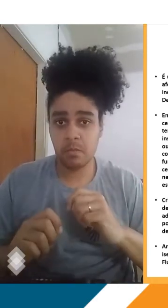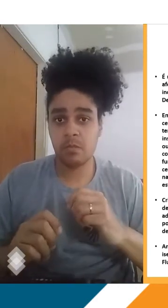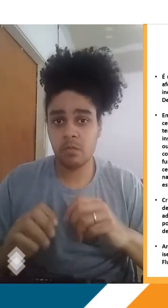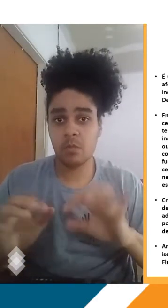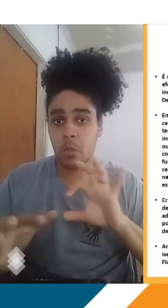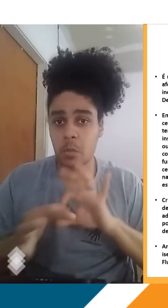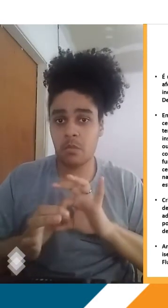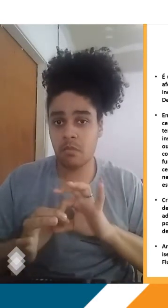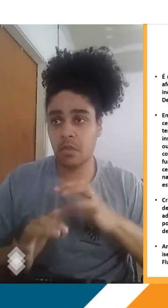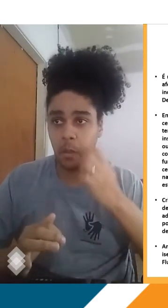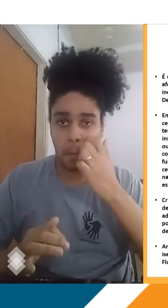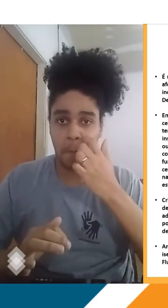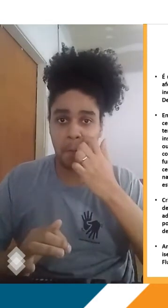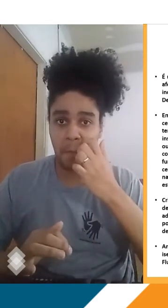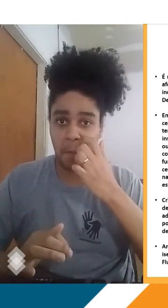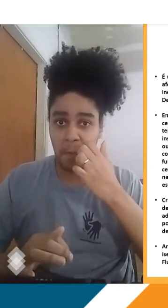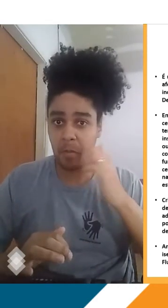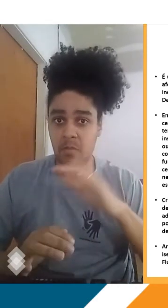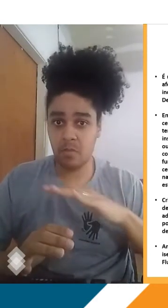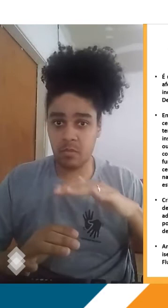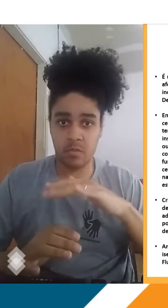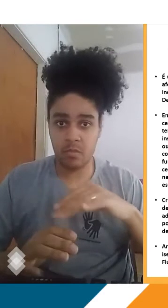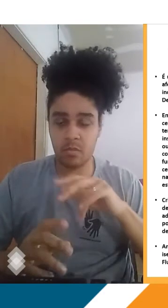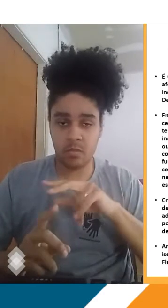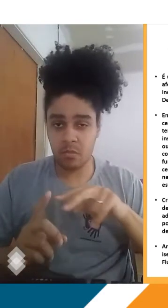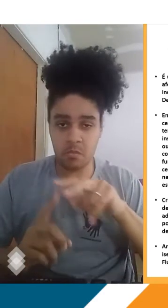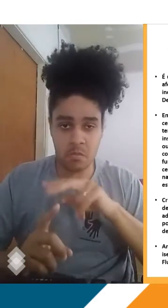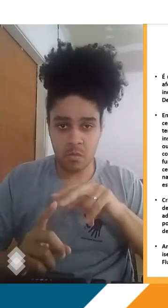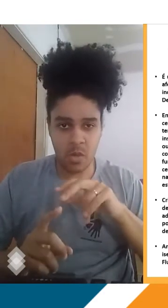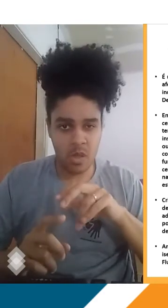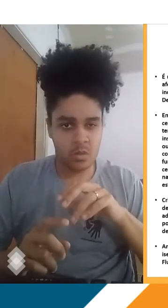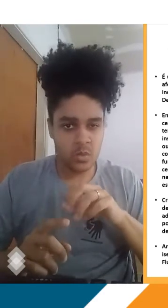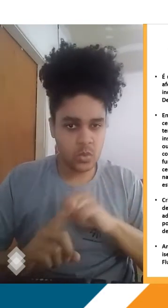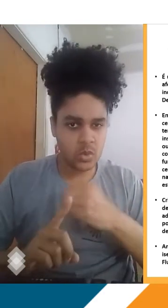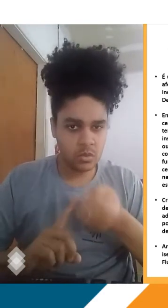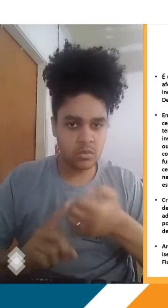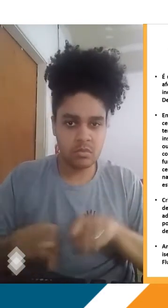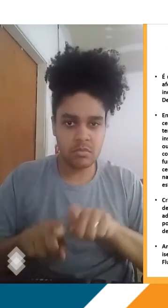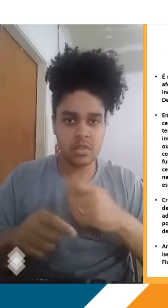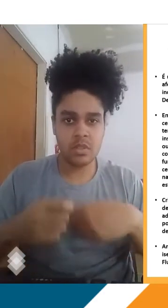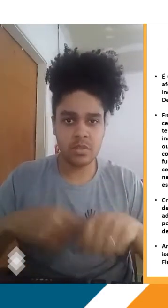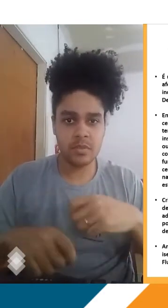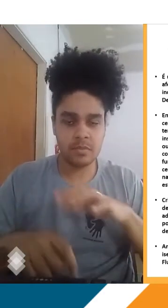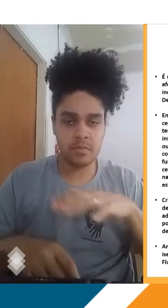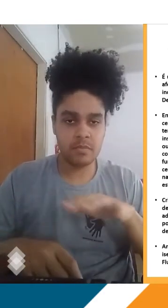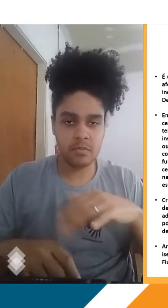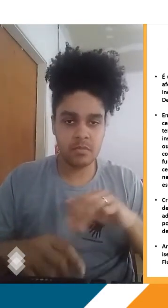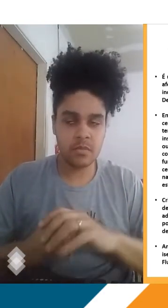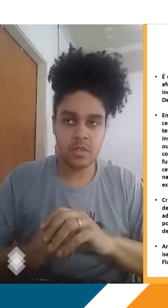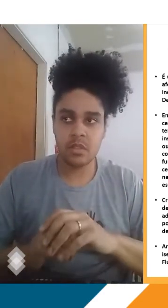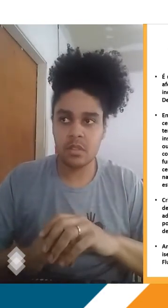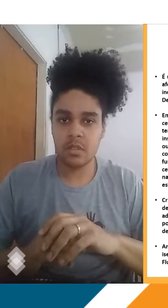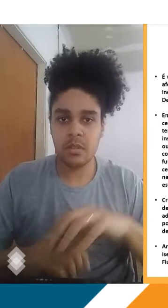toda a prática que relaciona situações, circunstâncias e aspectos que afetem tanto a ordem social como a econômica de um local ou região.